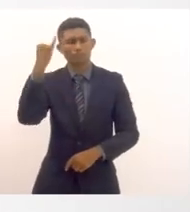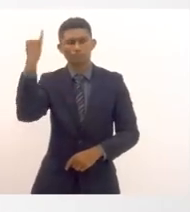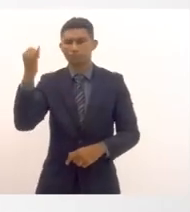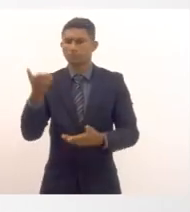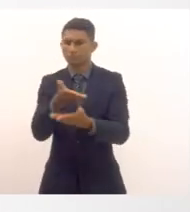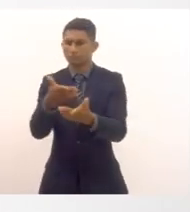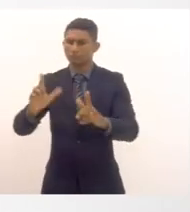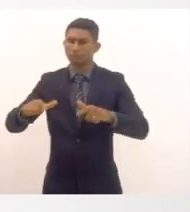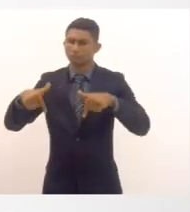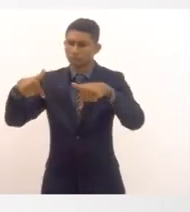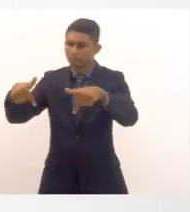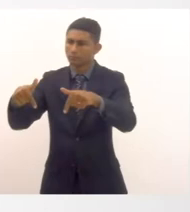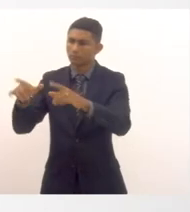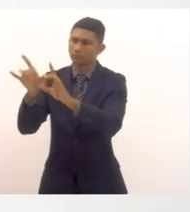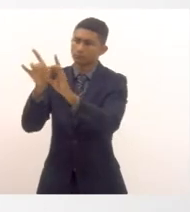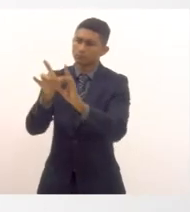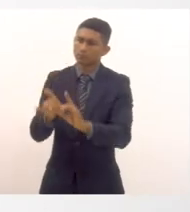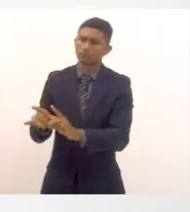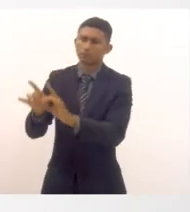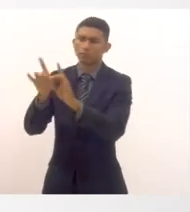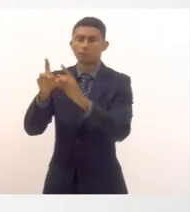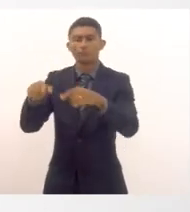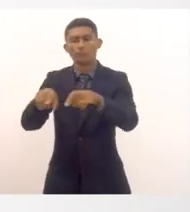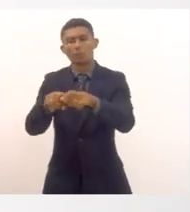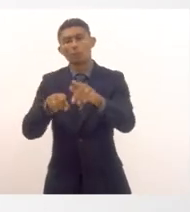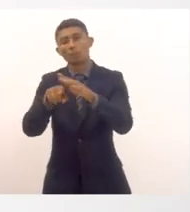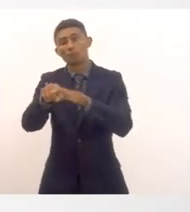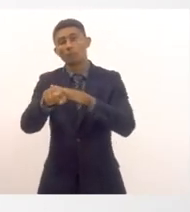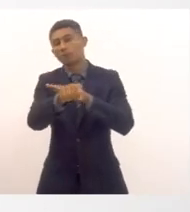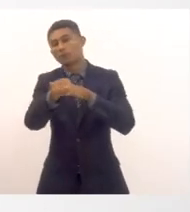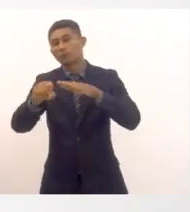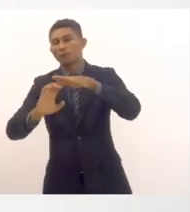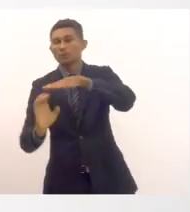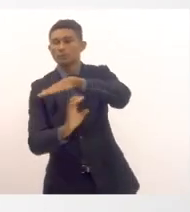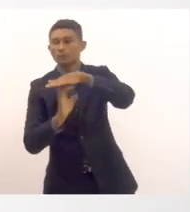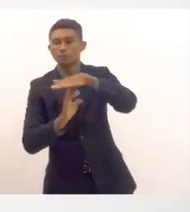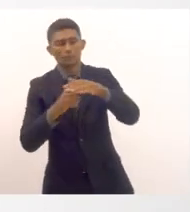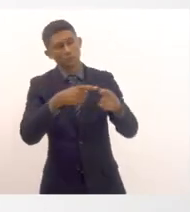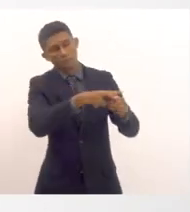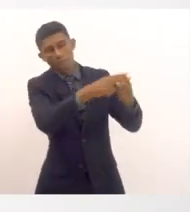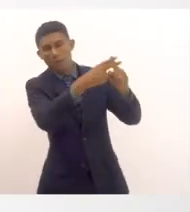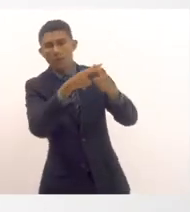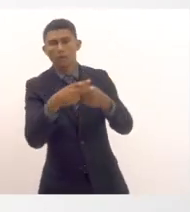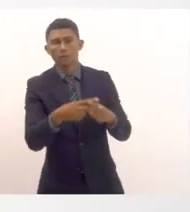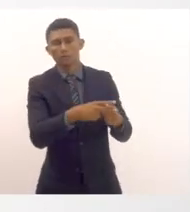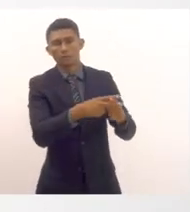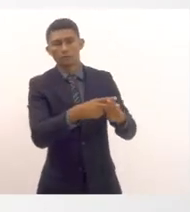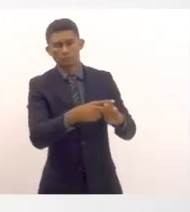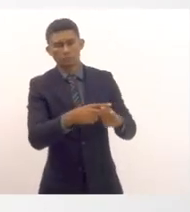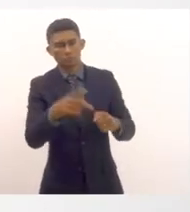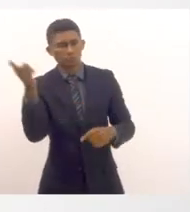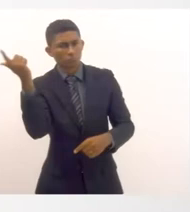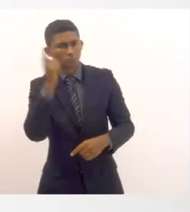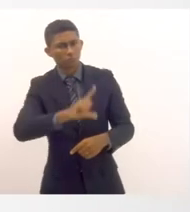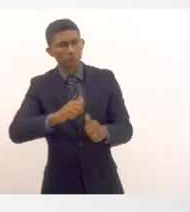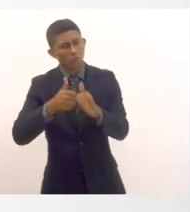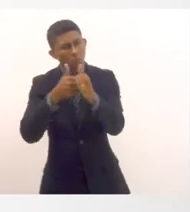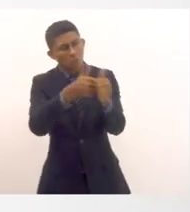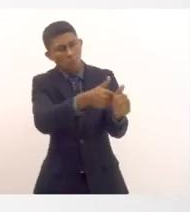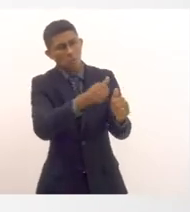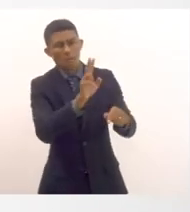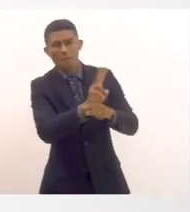participação da agência perguntar também para a gente nesse período dos reparos foi possível fazer também alguma acompanhamento mais